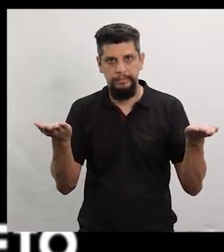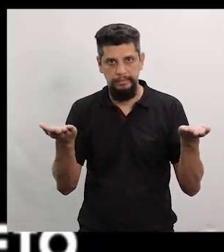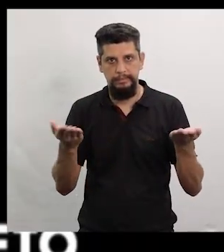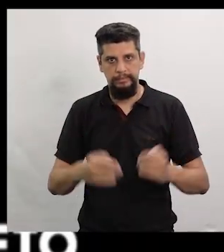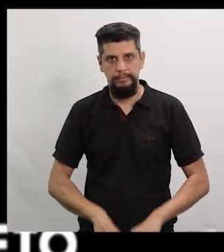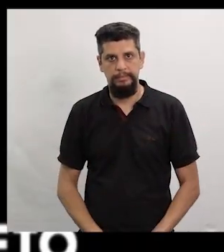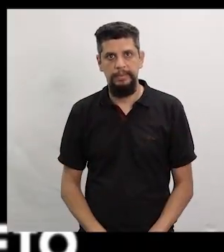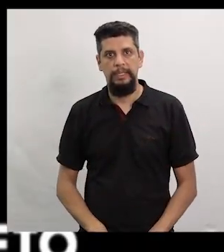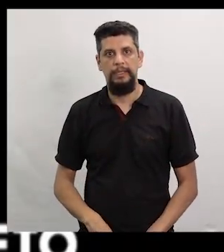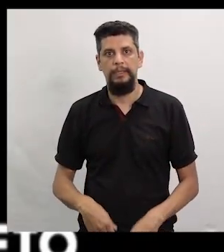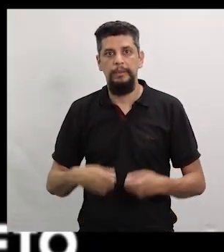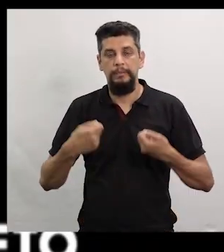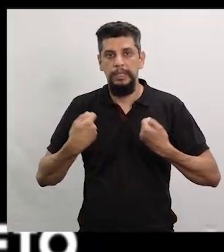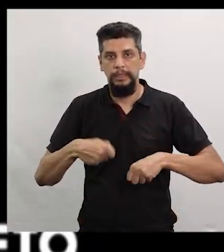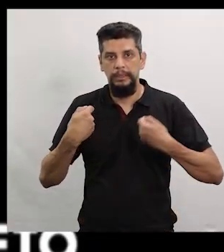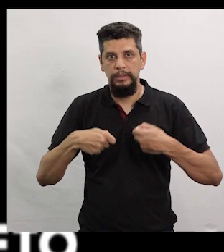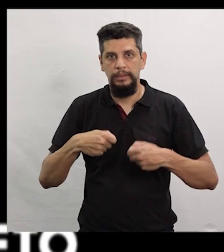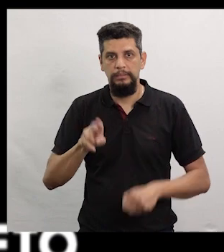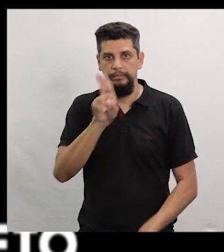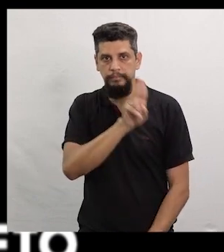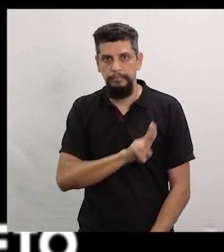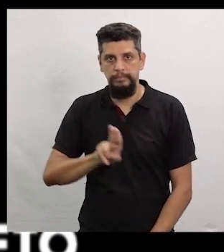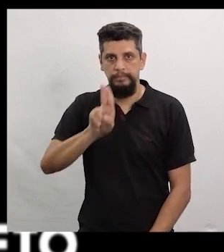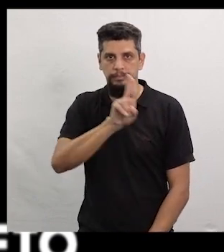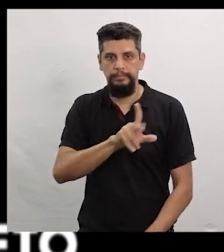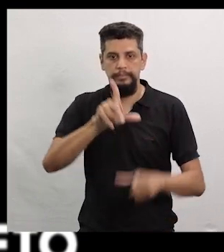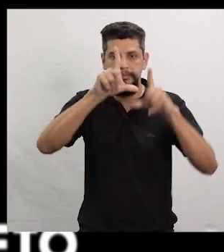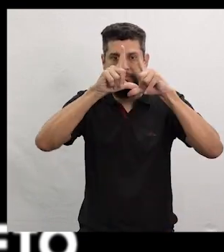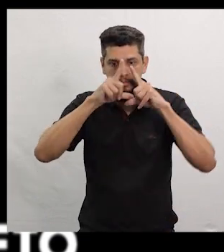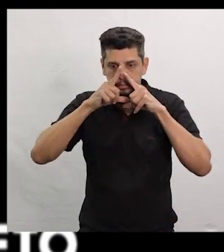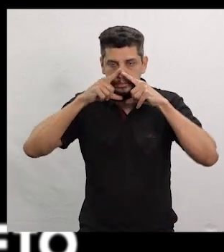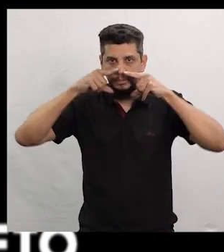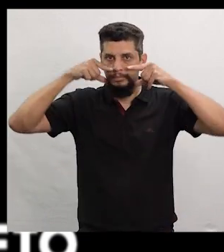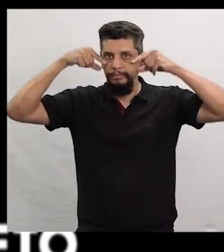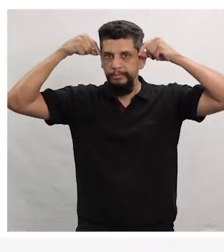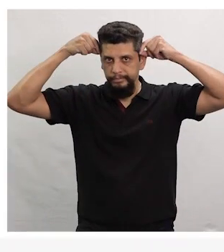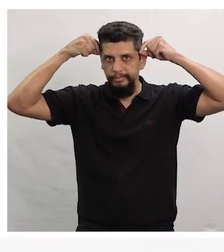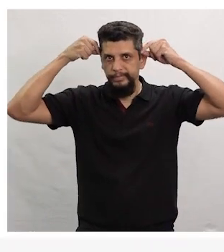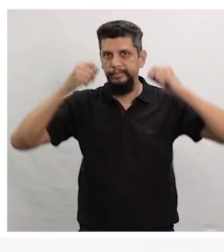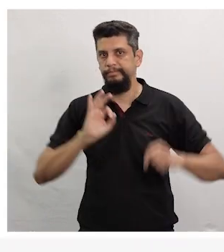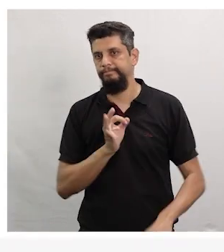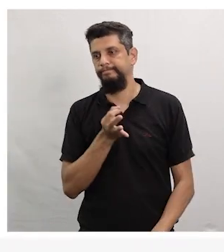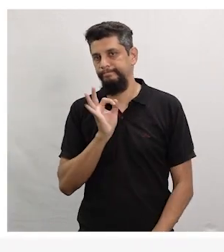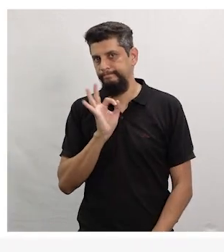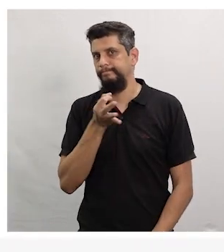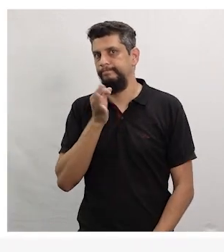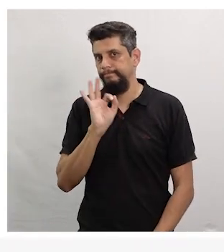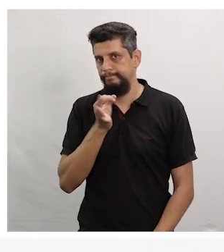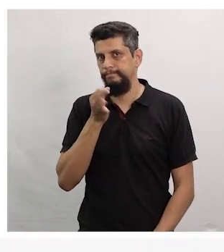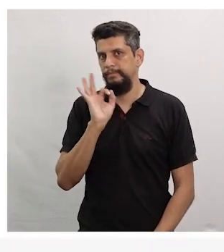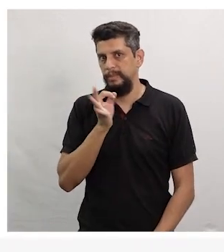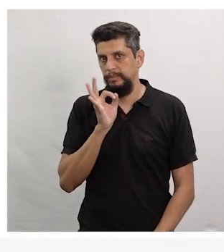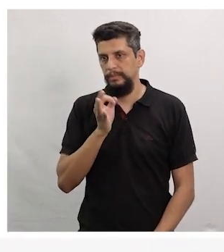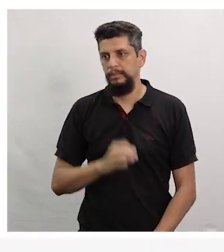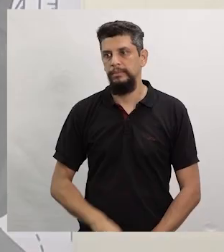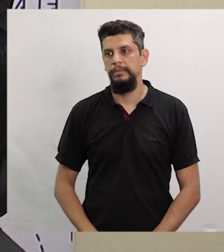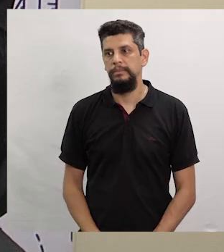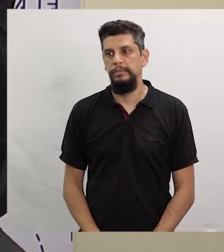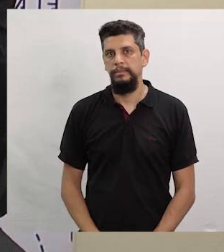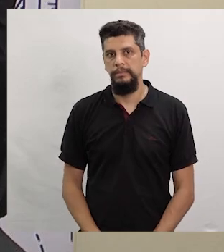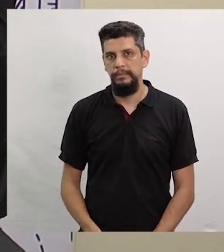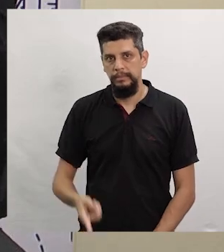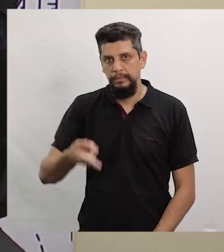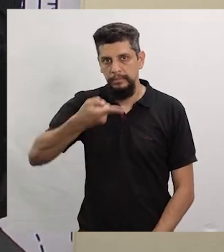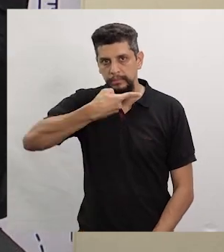isso da necessidade de colocar a máscara isso não é isso